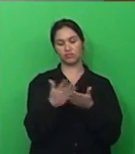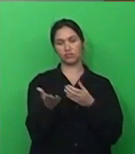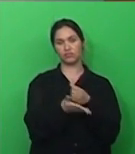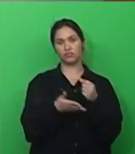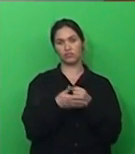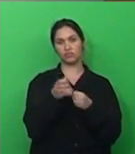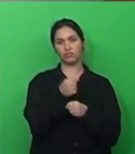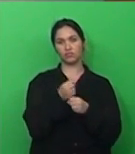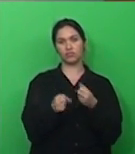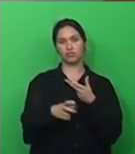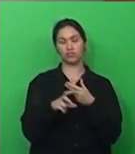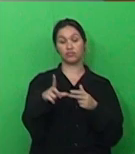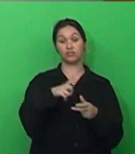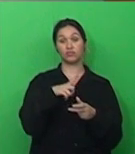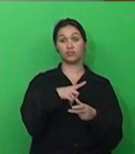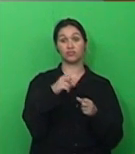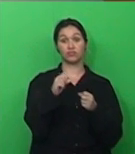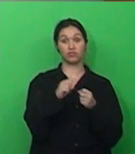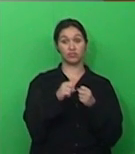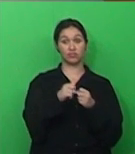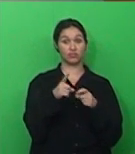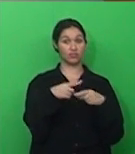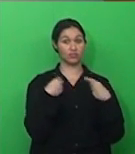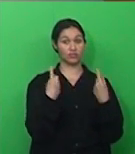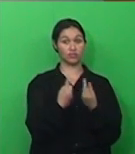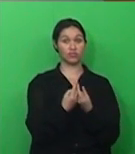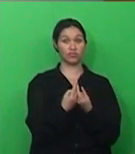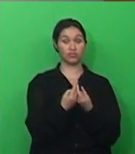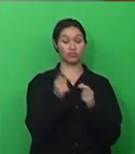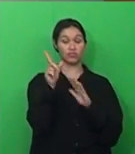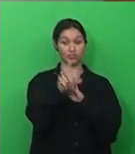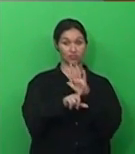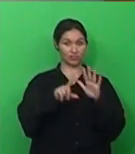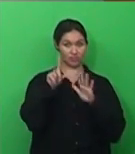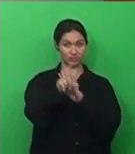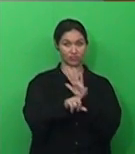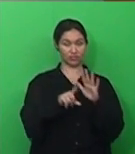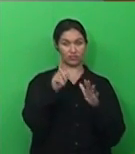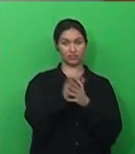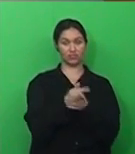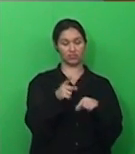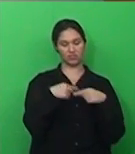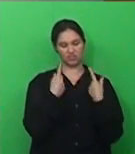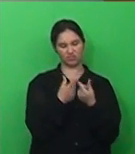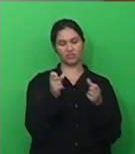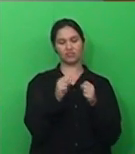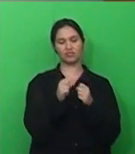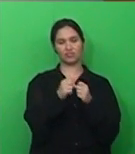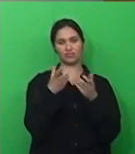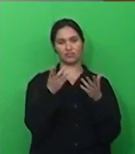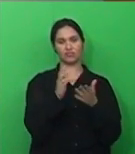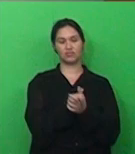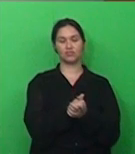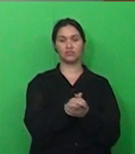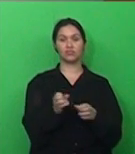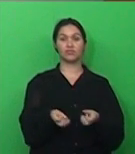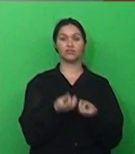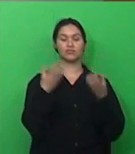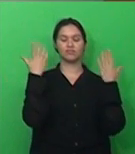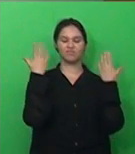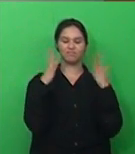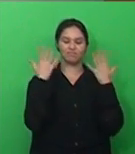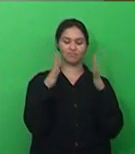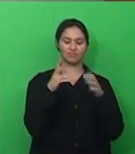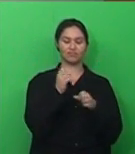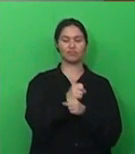tem que executar, o legislativo vai legislar, é o que nós estamos fazendo aqui. Então, parabéns ao